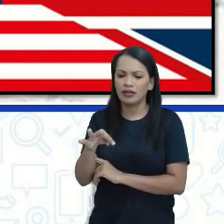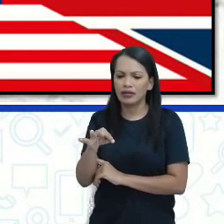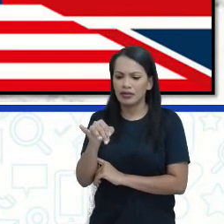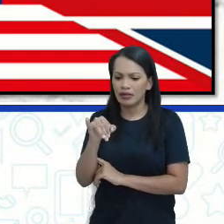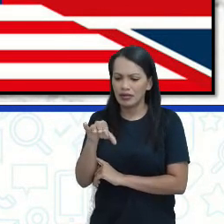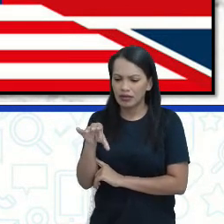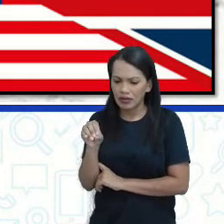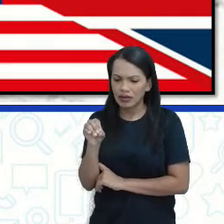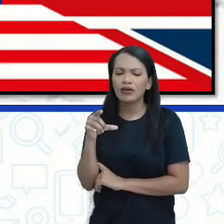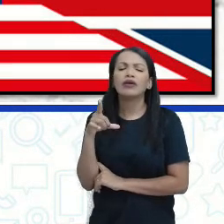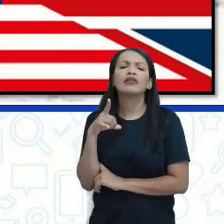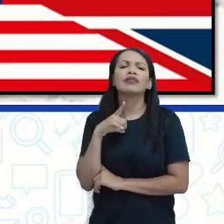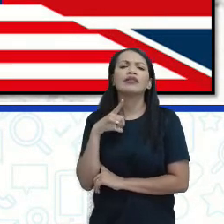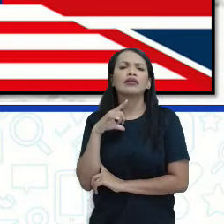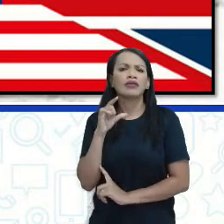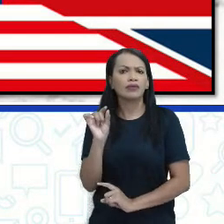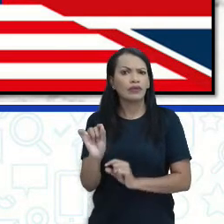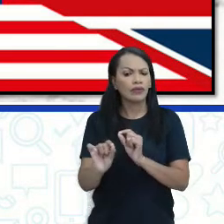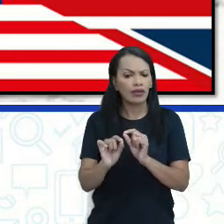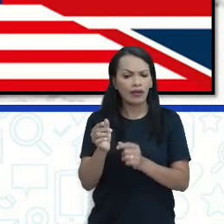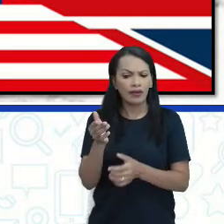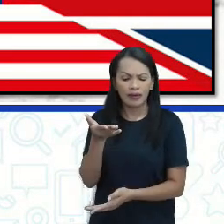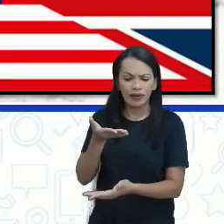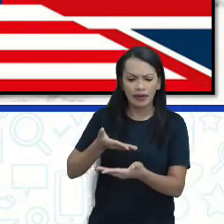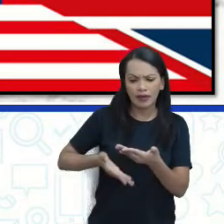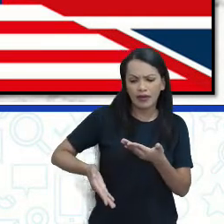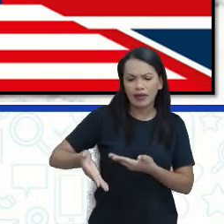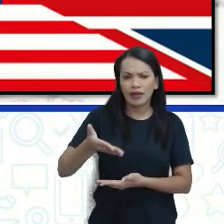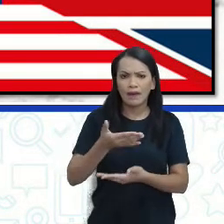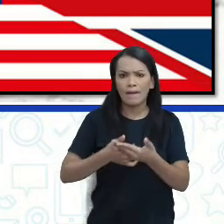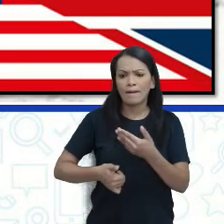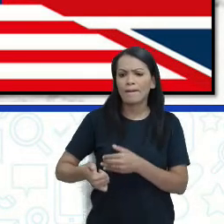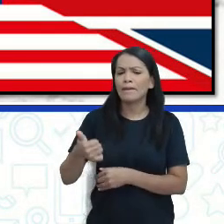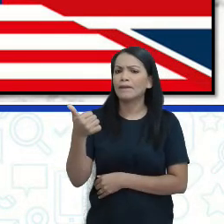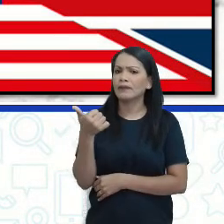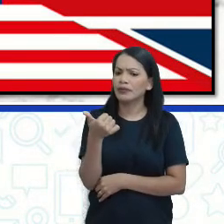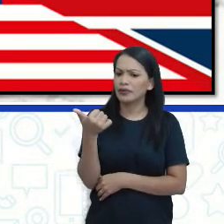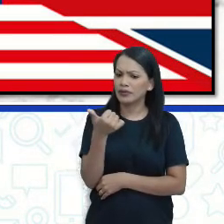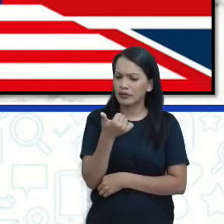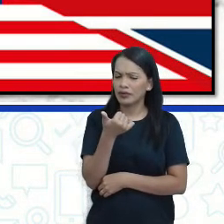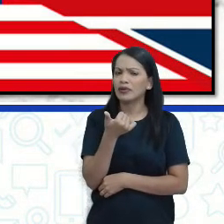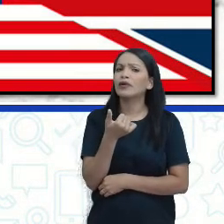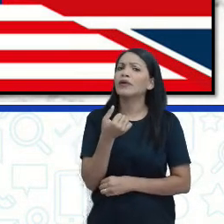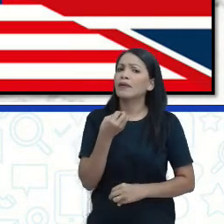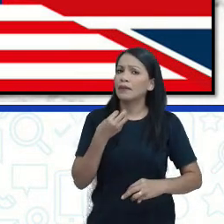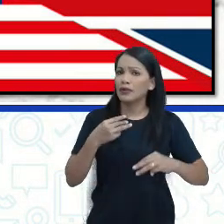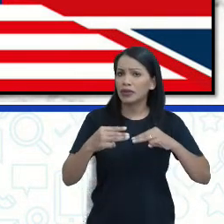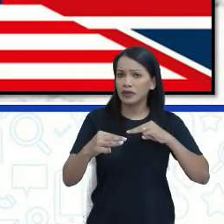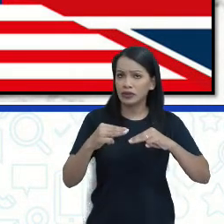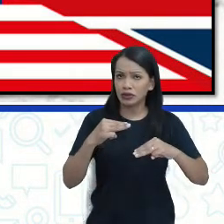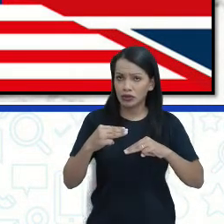ter uma negociação, né, envolvendo aí o primeiro-ministro britânico Winston Churchill,